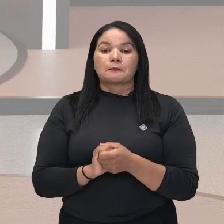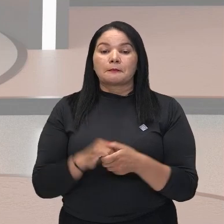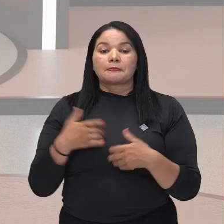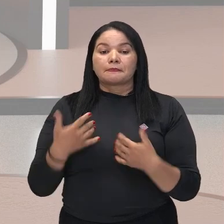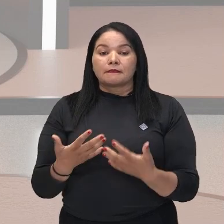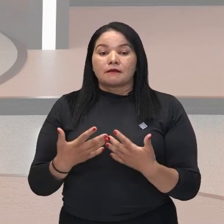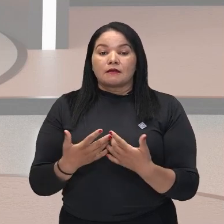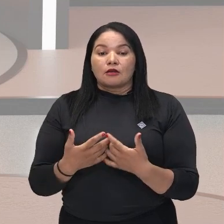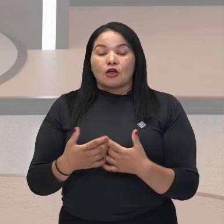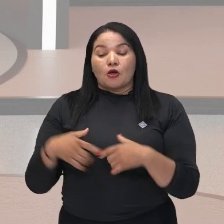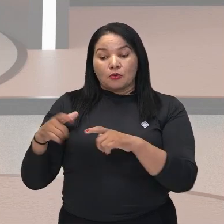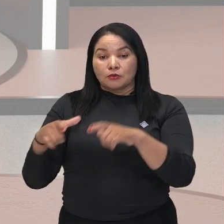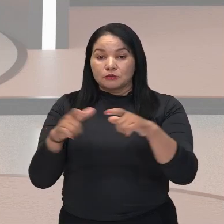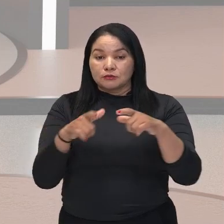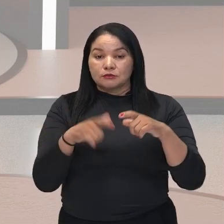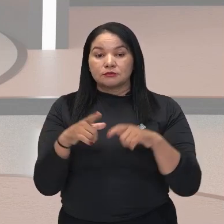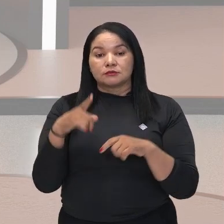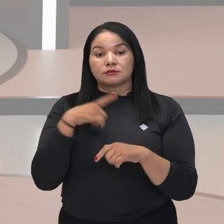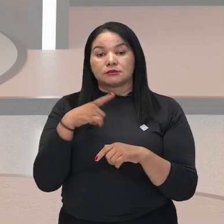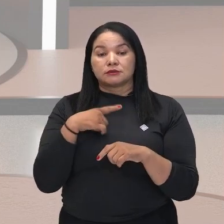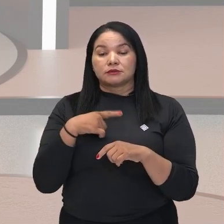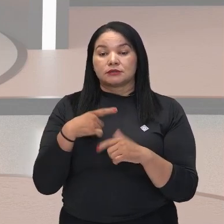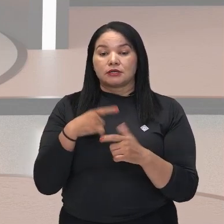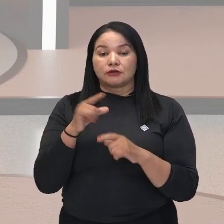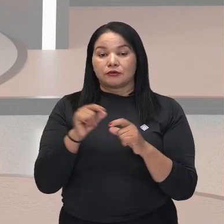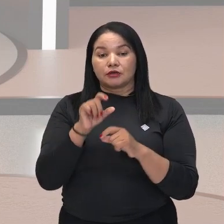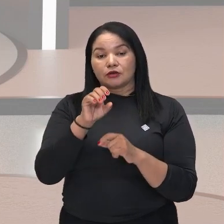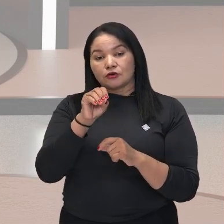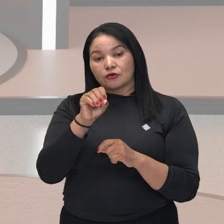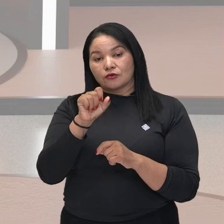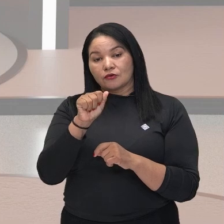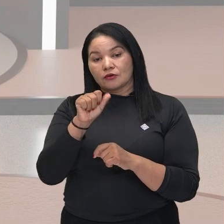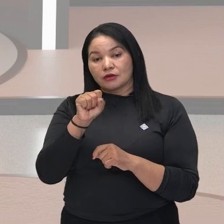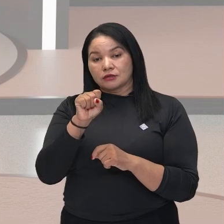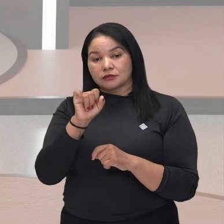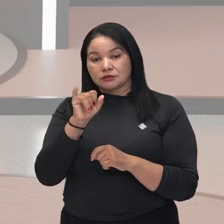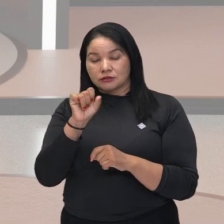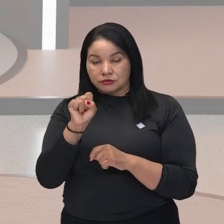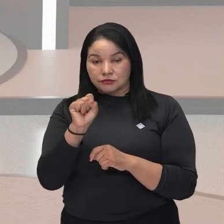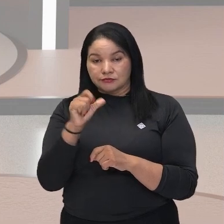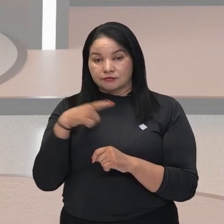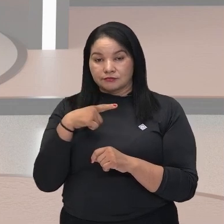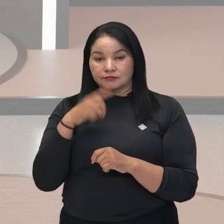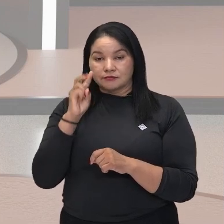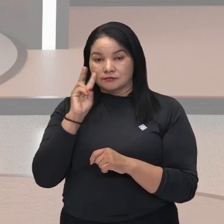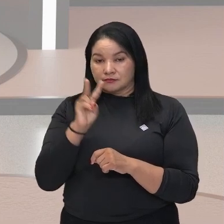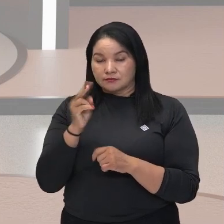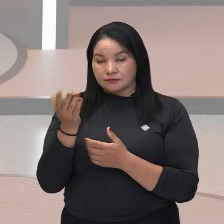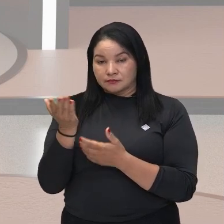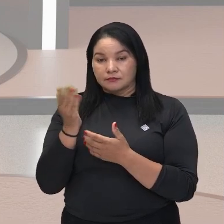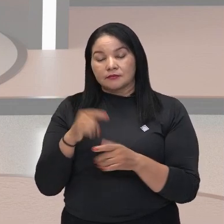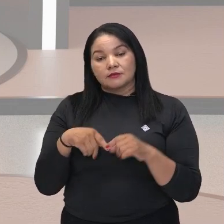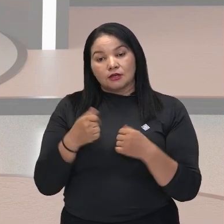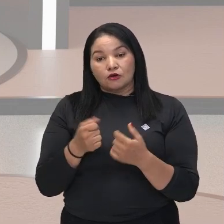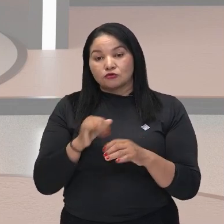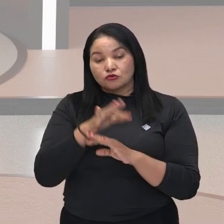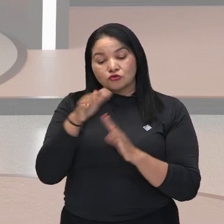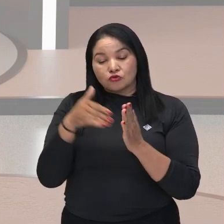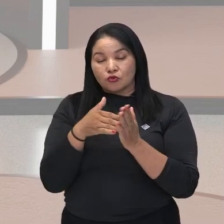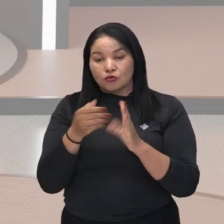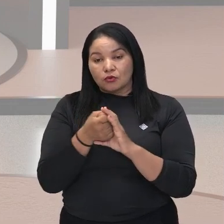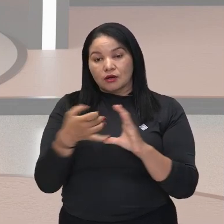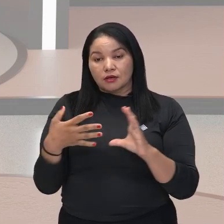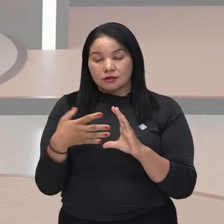vai ter o quê? A presença de oásis, tá bom? Então, tudo isso também realmente acaba caracterizando